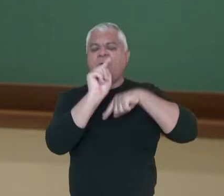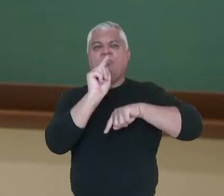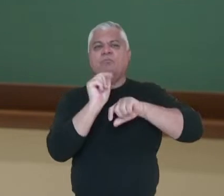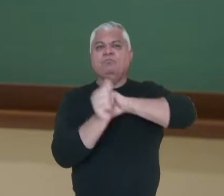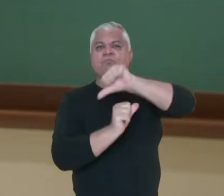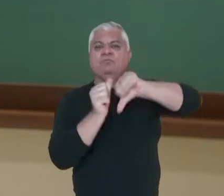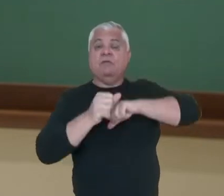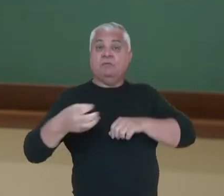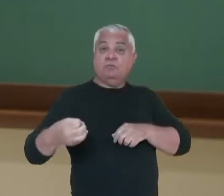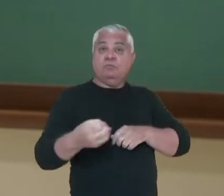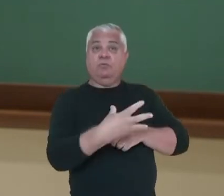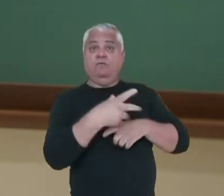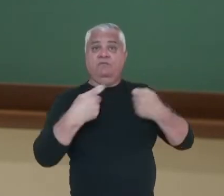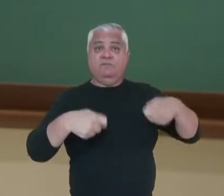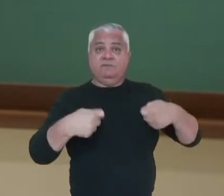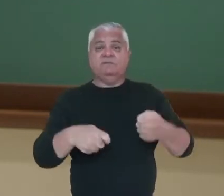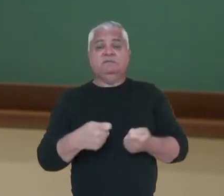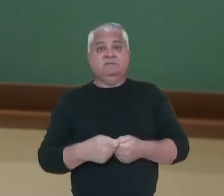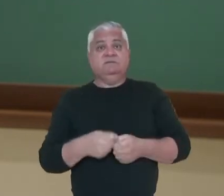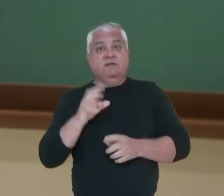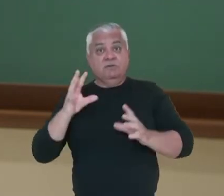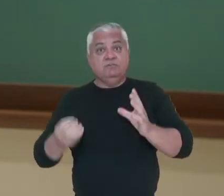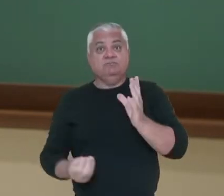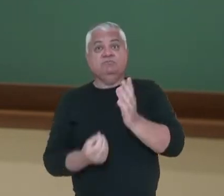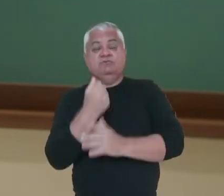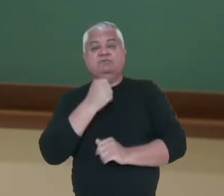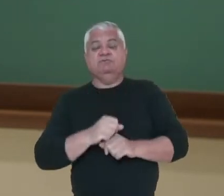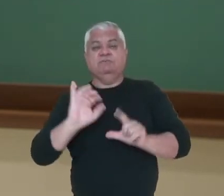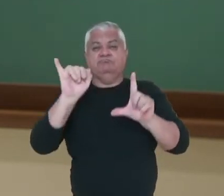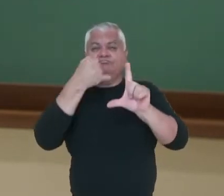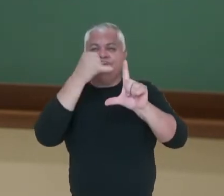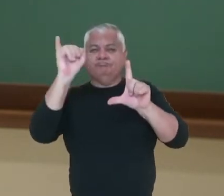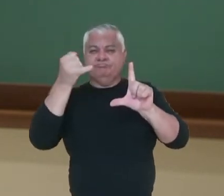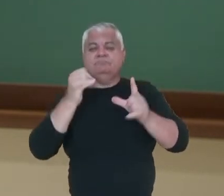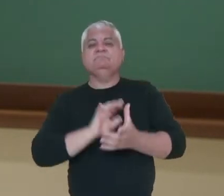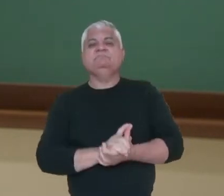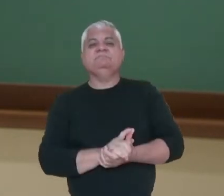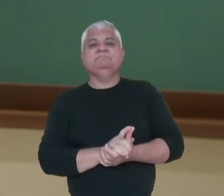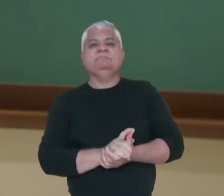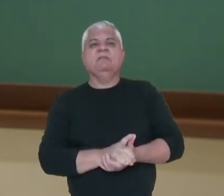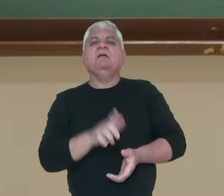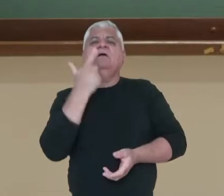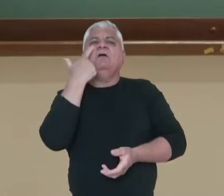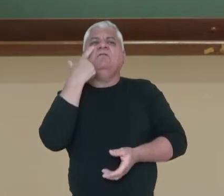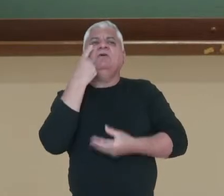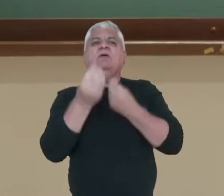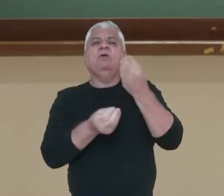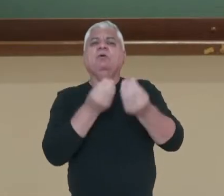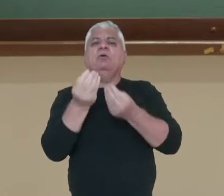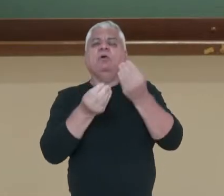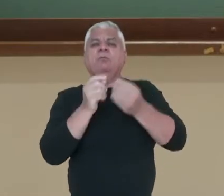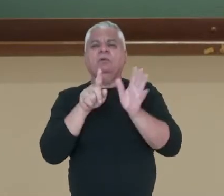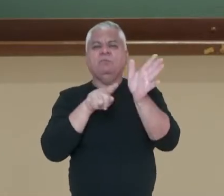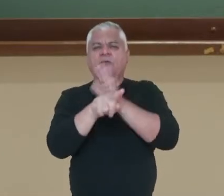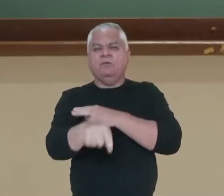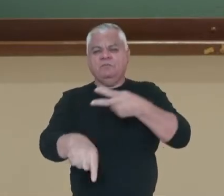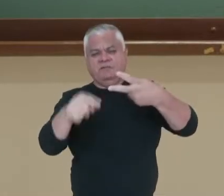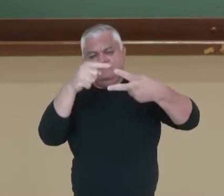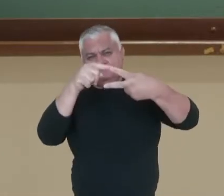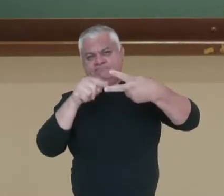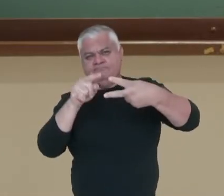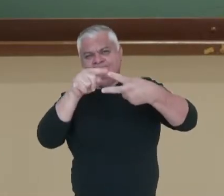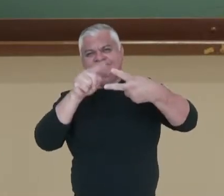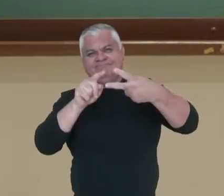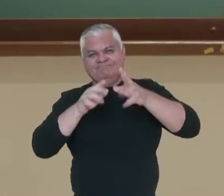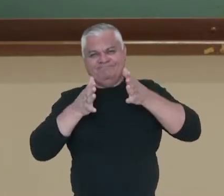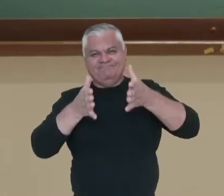e faz nascer essa linguagem que é maravilhosa, a gente vai conhecer agora. Vamos fazer então, pessoal, rapidinho, duas perguntas só para a gente poder entrar